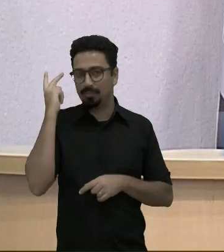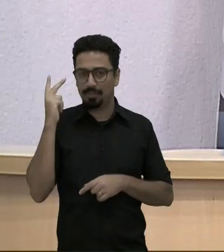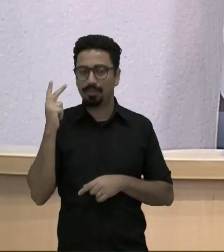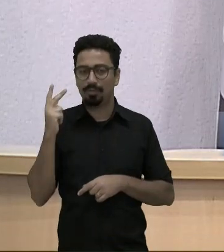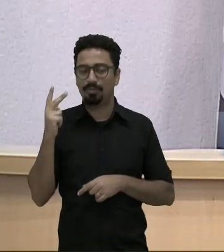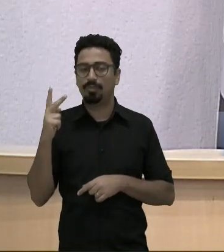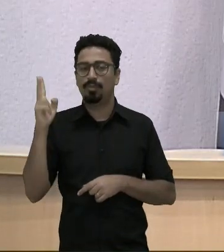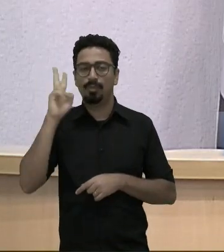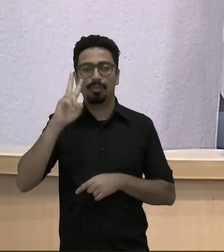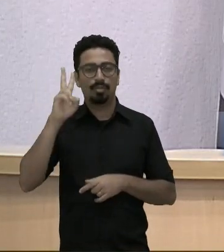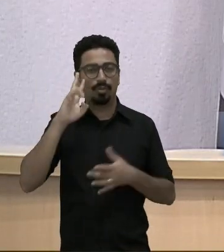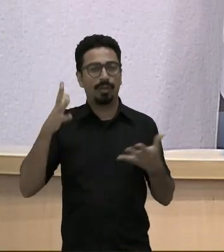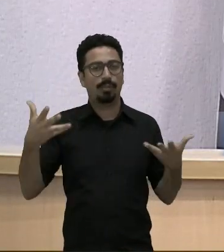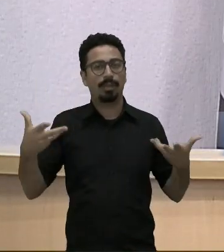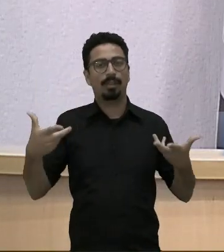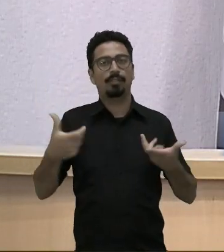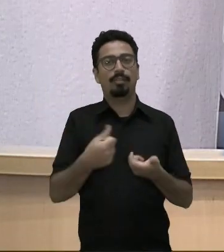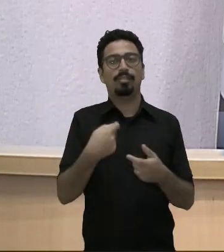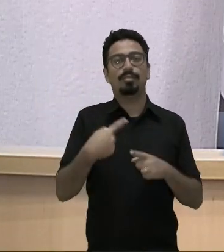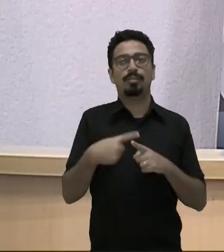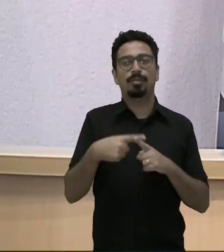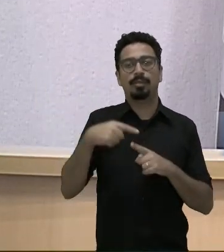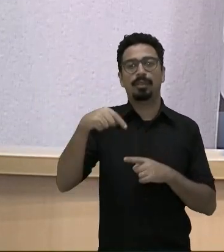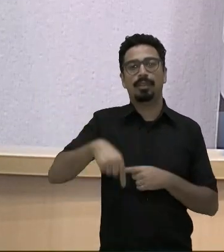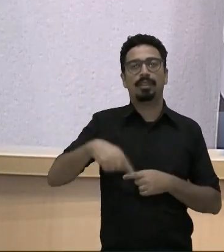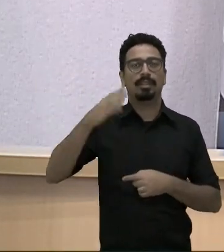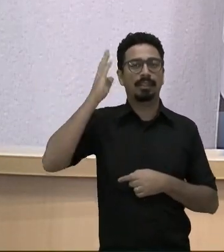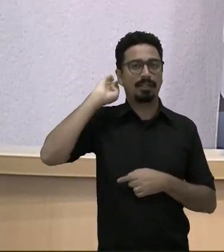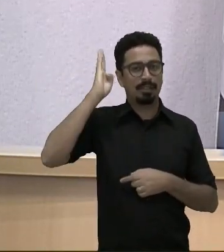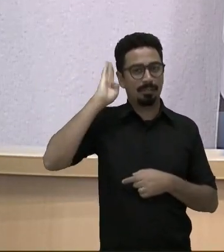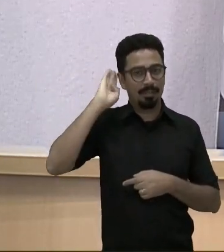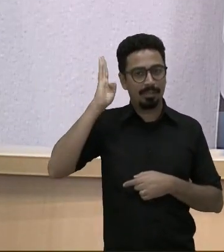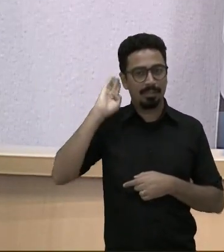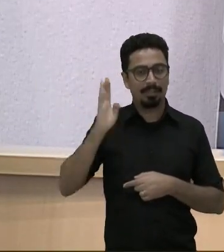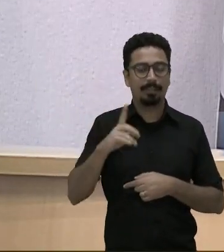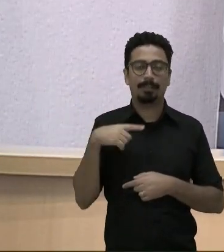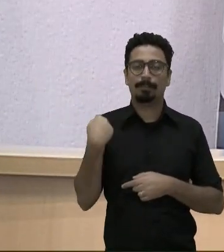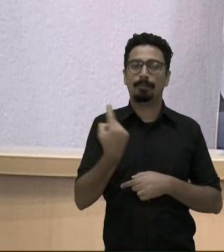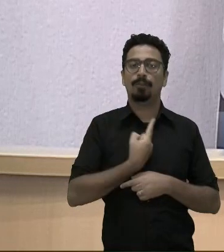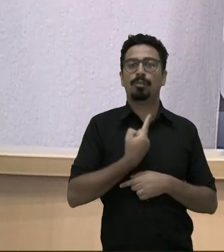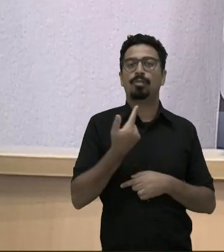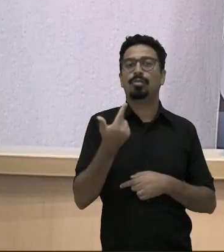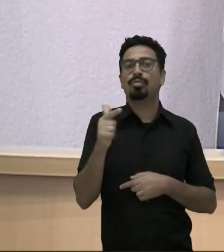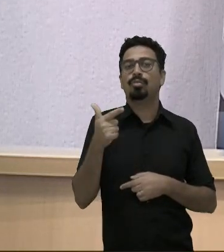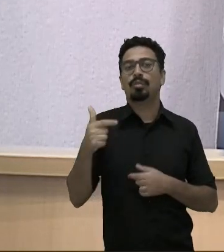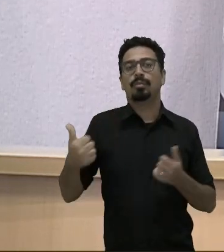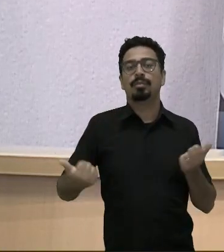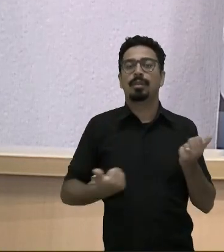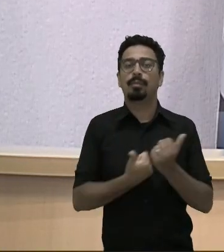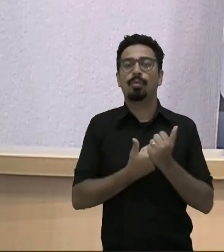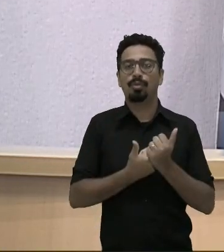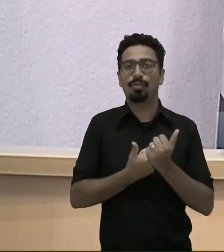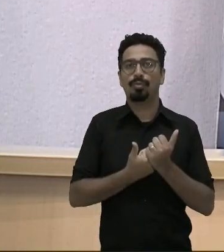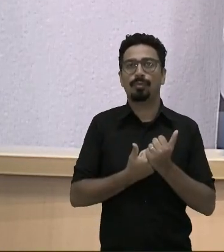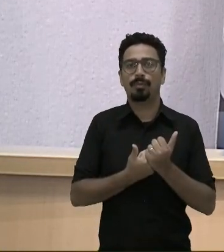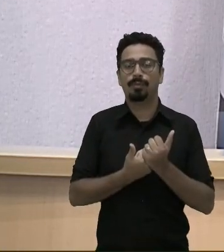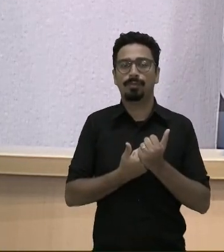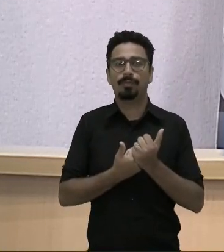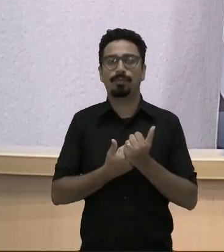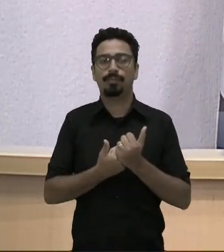história dele, porque em Taubaté, vereador, os vereadores aí, nós não temos apoio